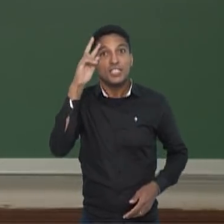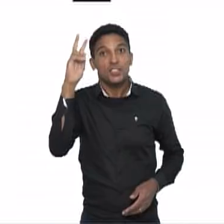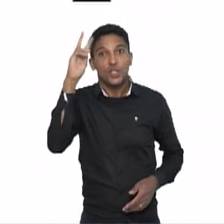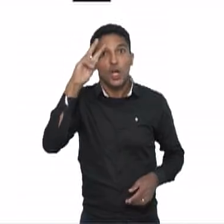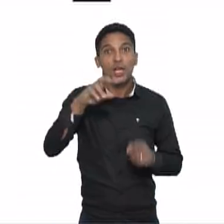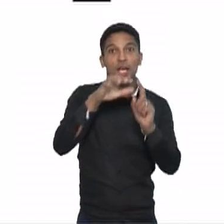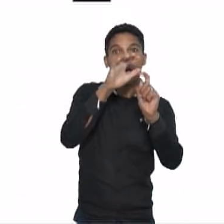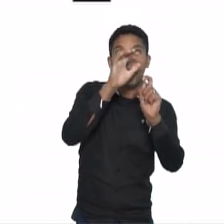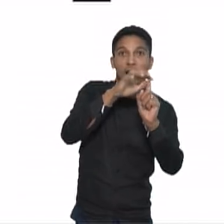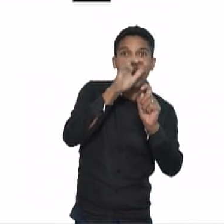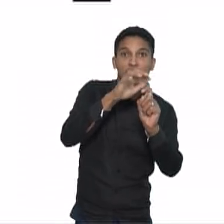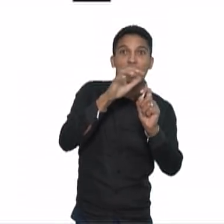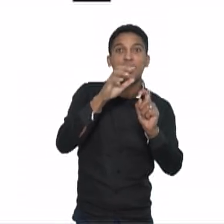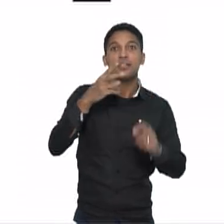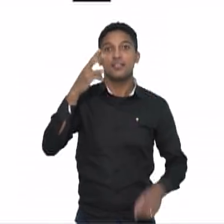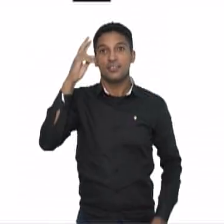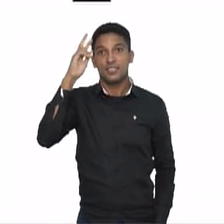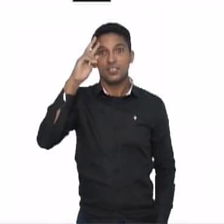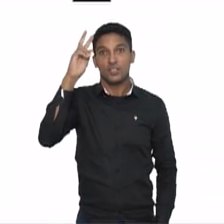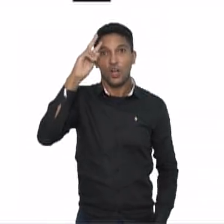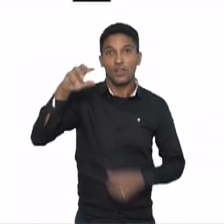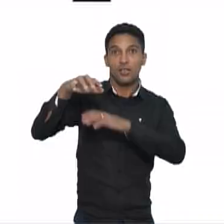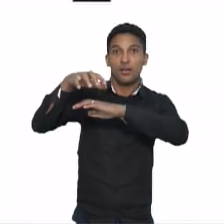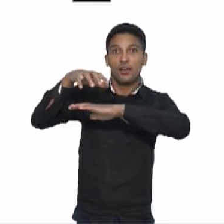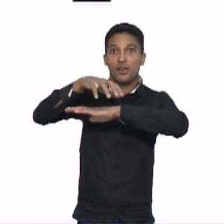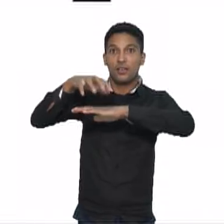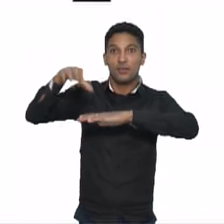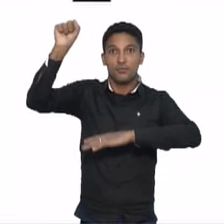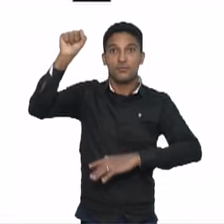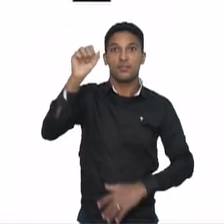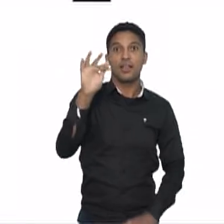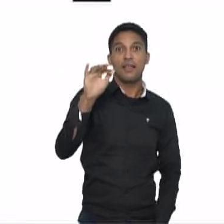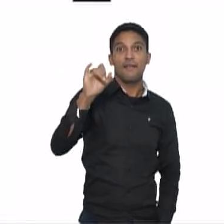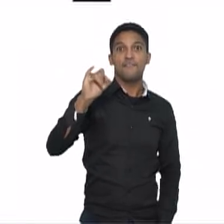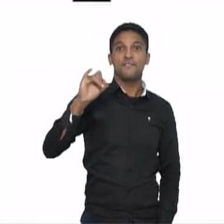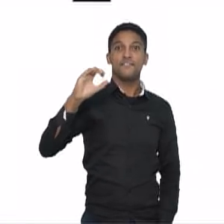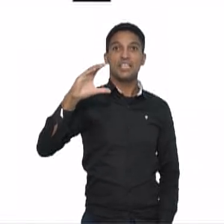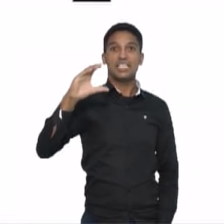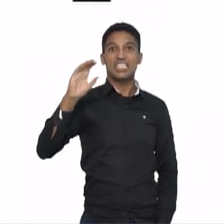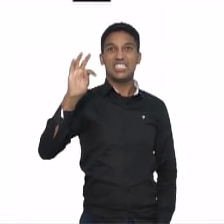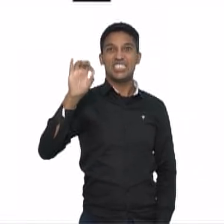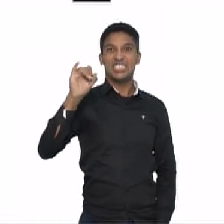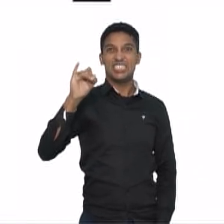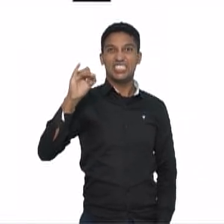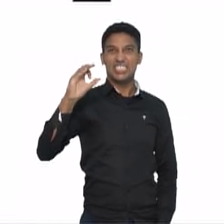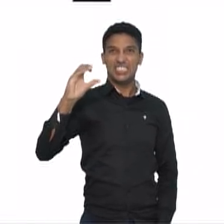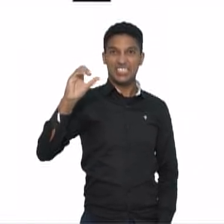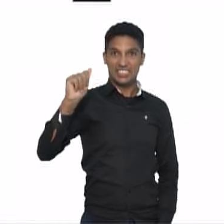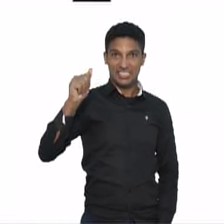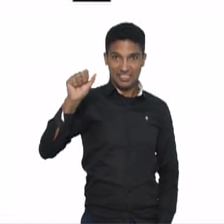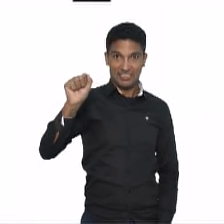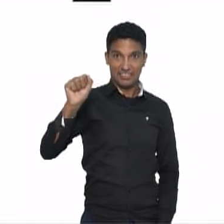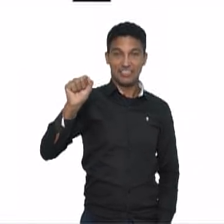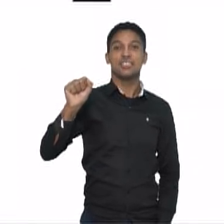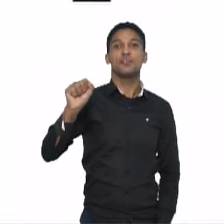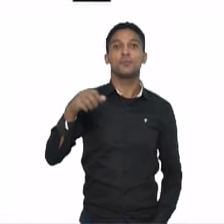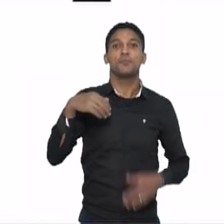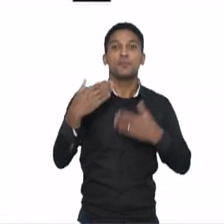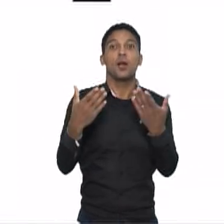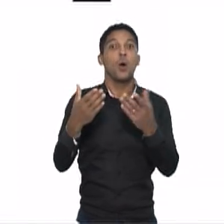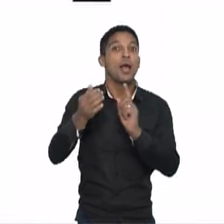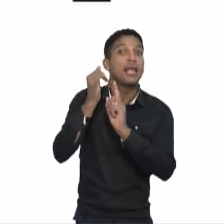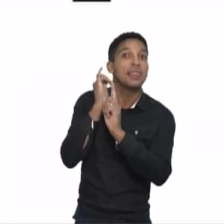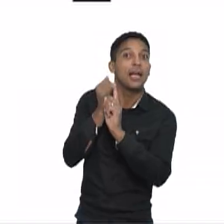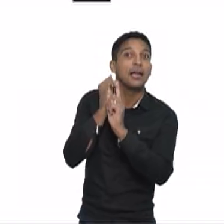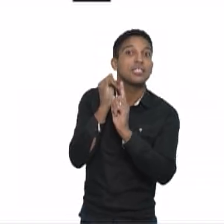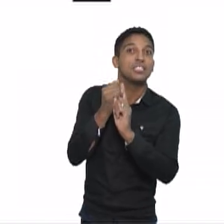Numa narrativa, reinventamos o mundo e compartilhamos e construímos modos de pensar nossa